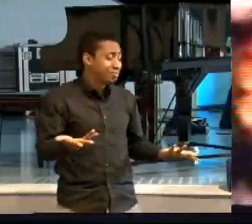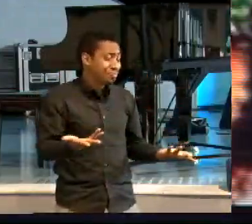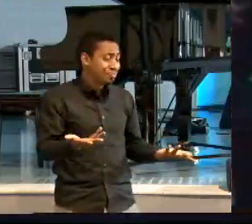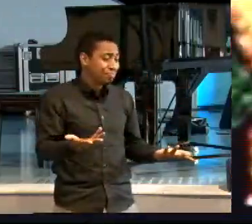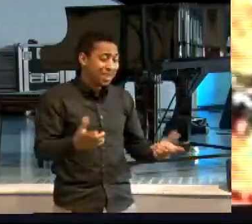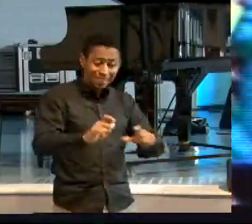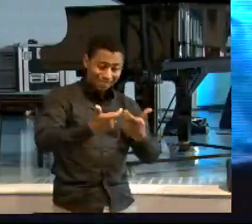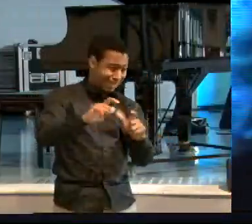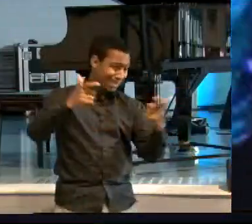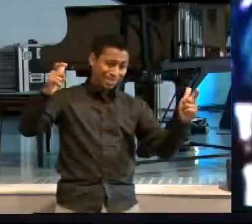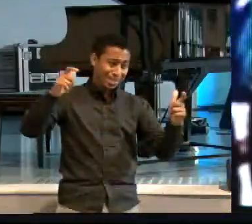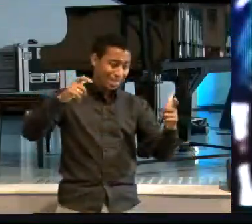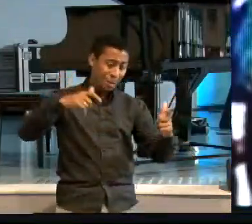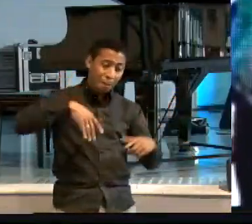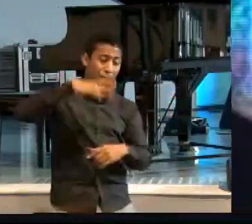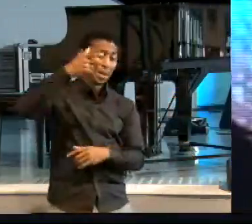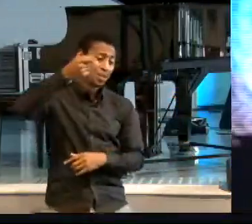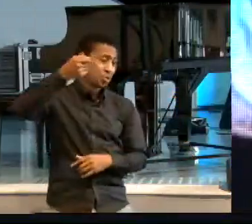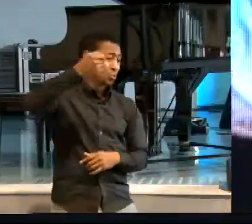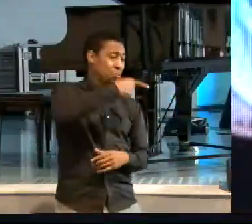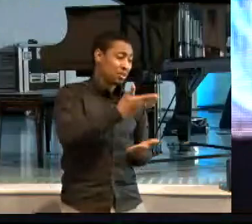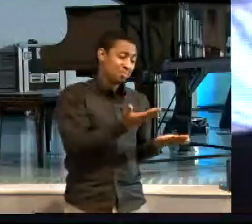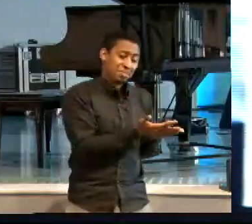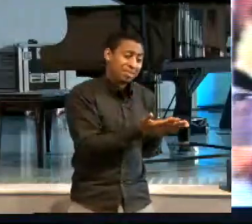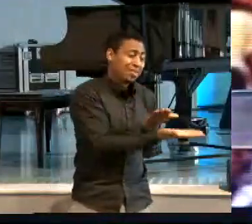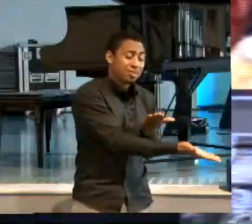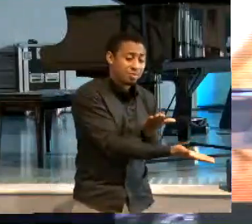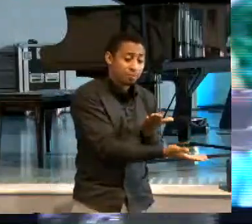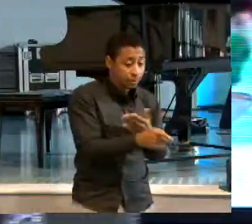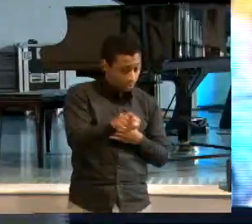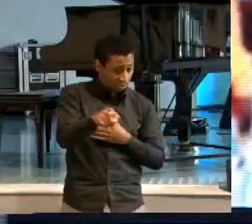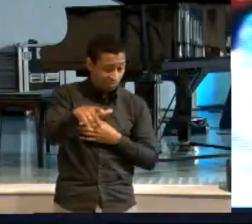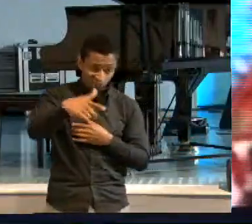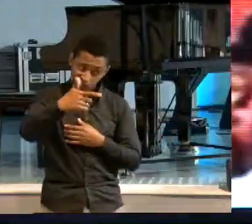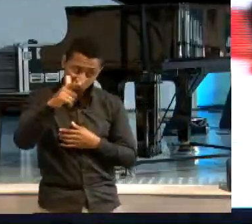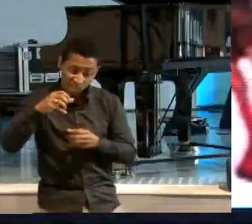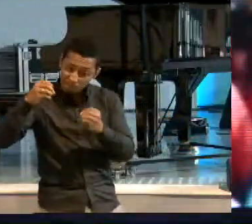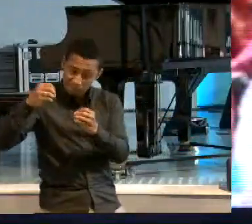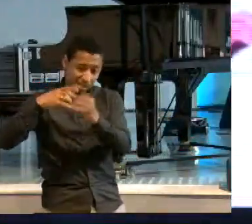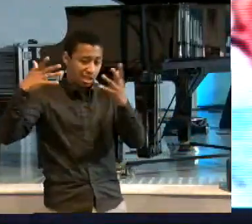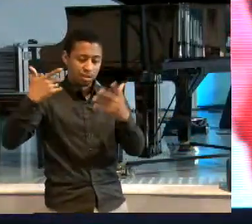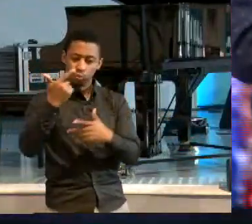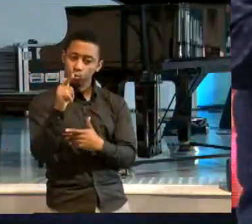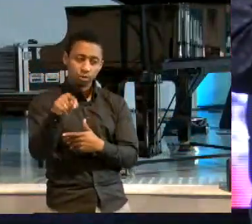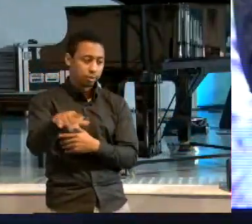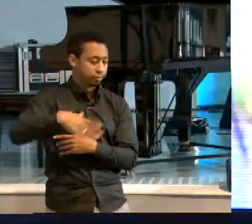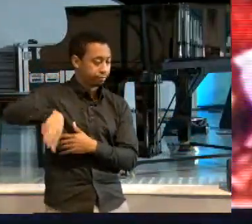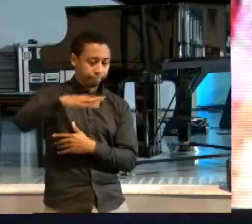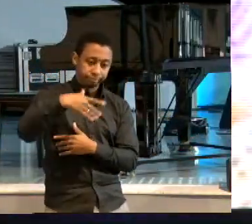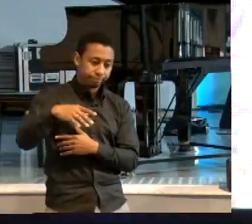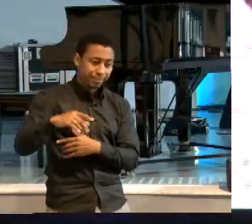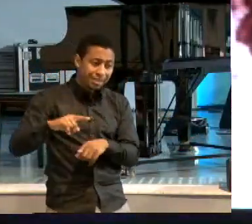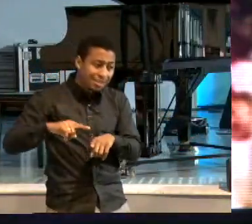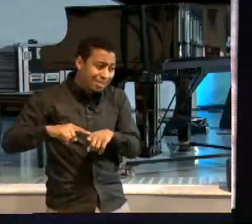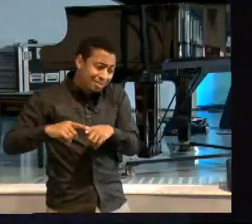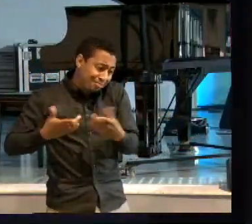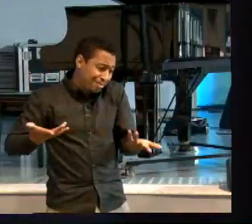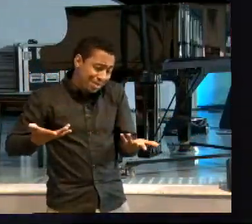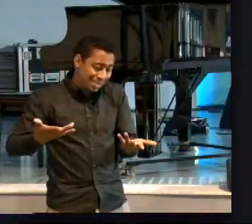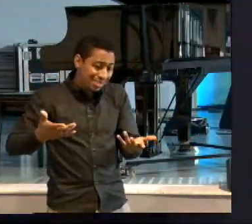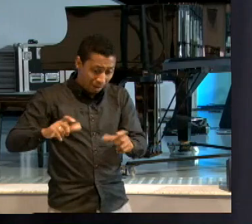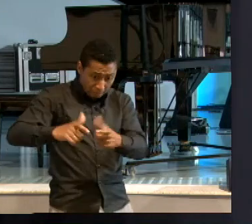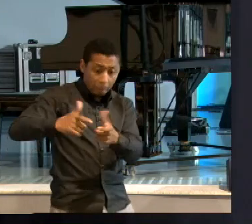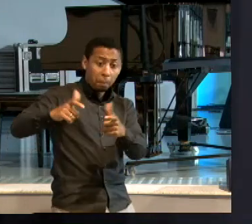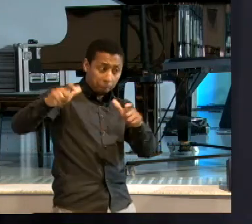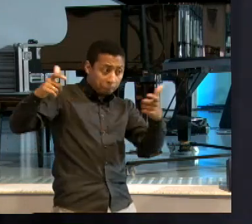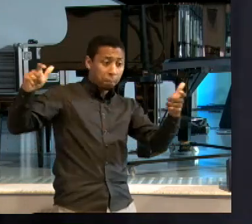os cristãos. Eles não têm sinais como esse que acompanham a palavra. Eles estão diante da mesma situação, tanto cultural